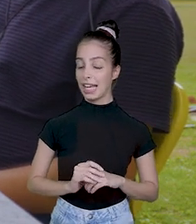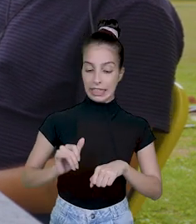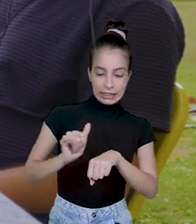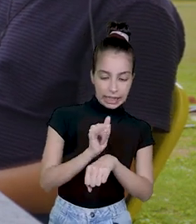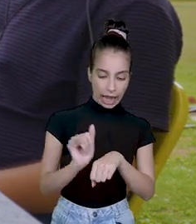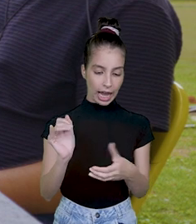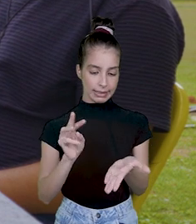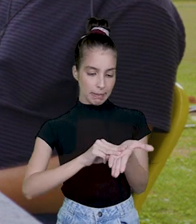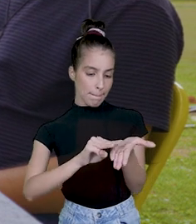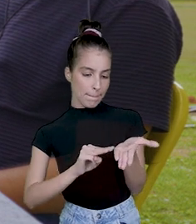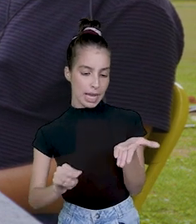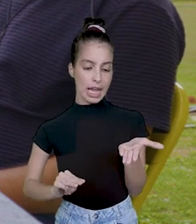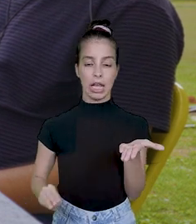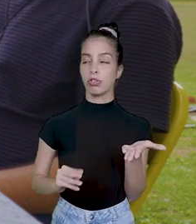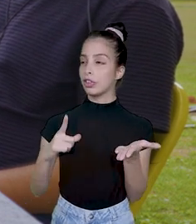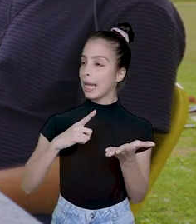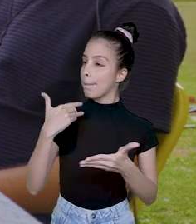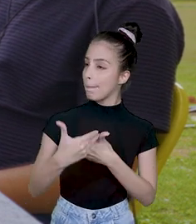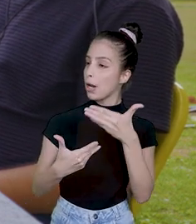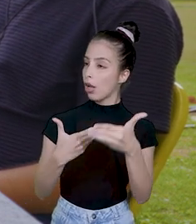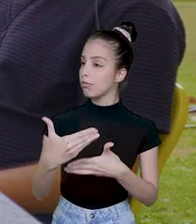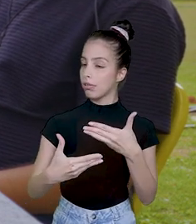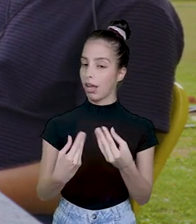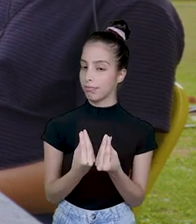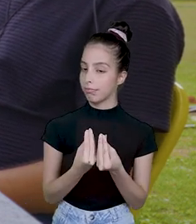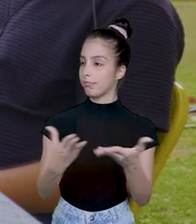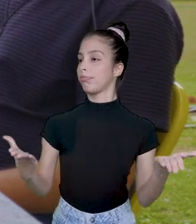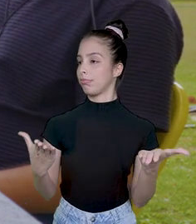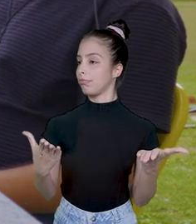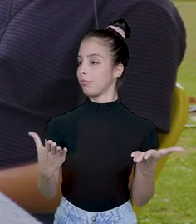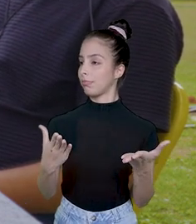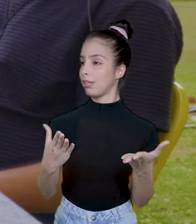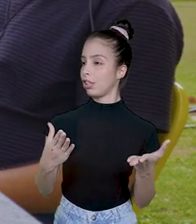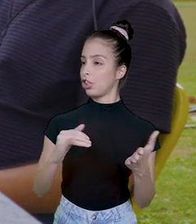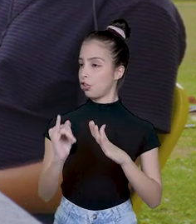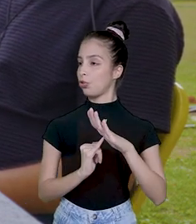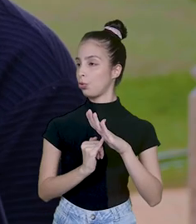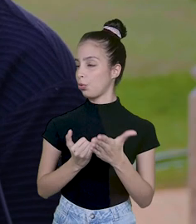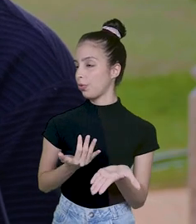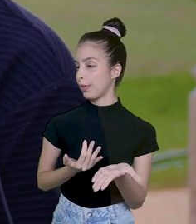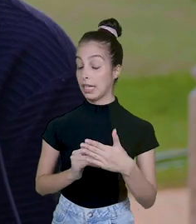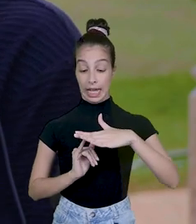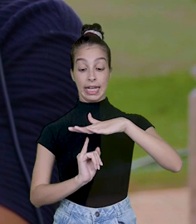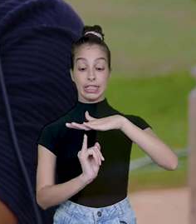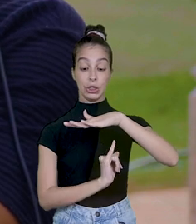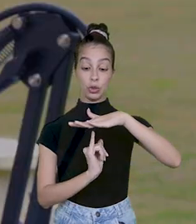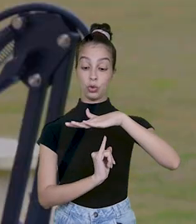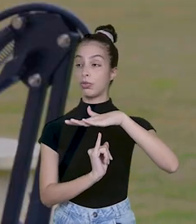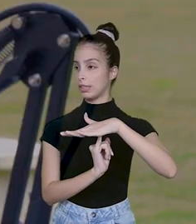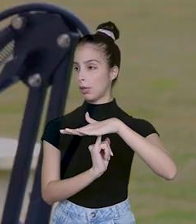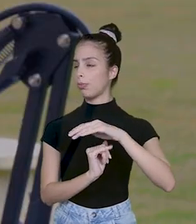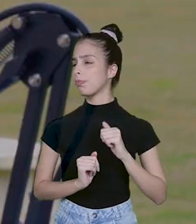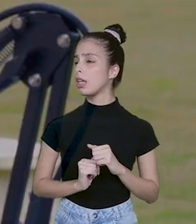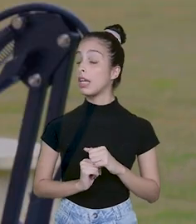são introduzidas dentro de instituições federais né tem todo um processo para que isso aconteça eh não só no